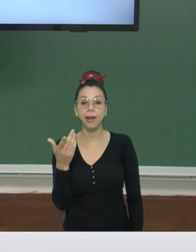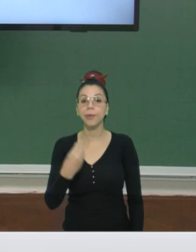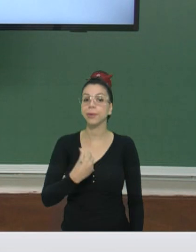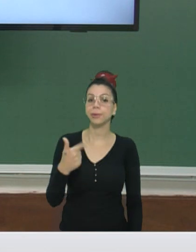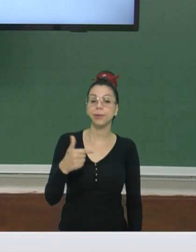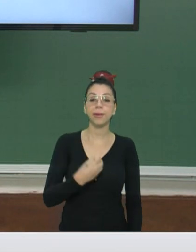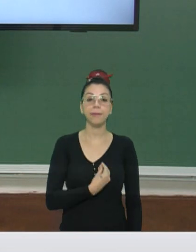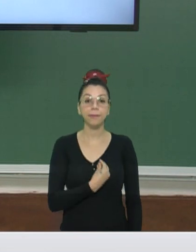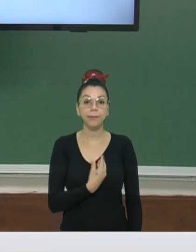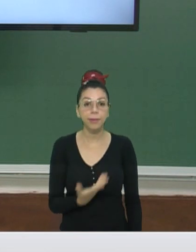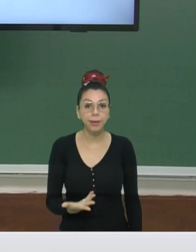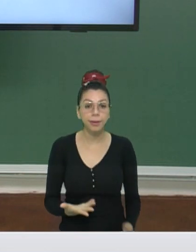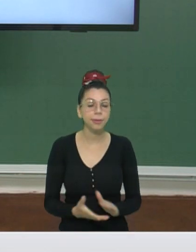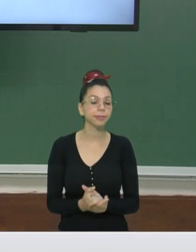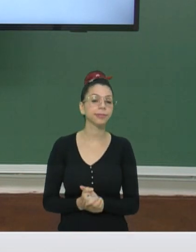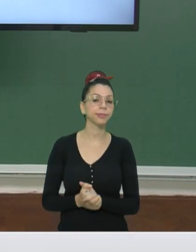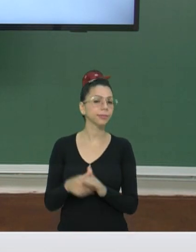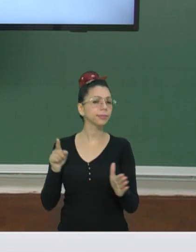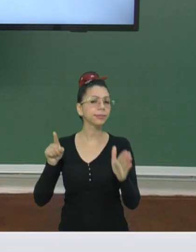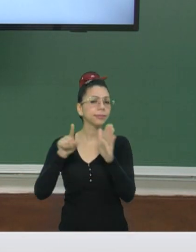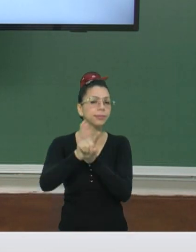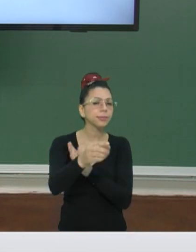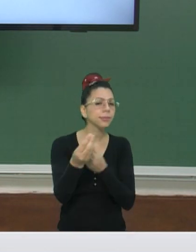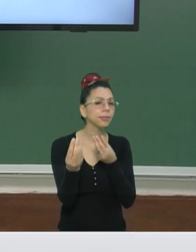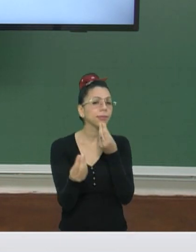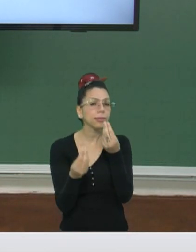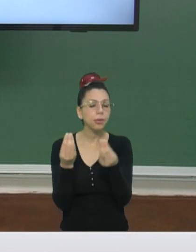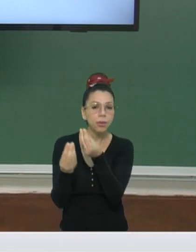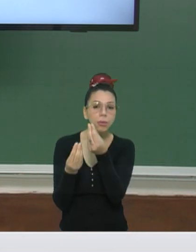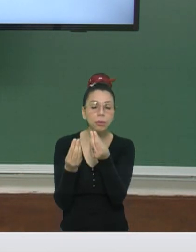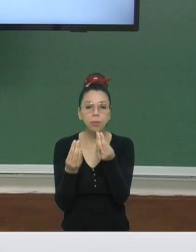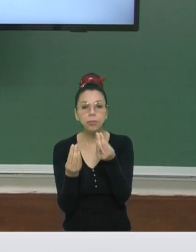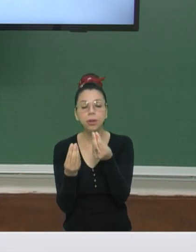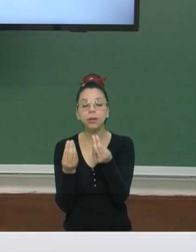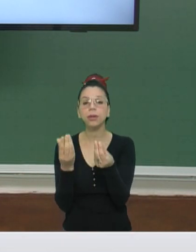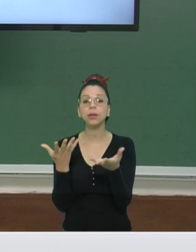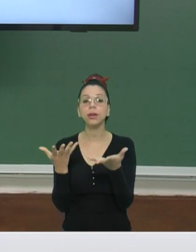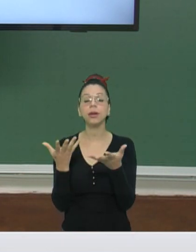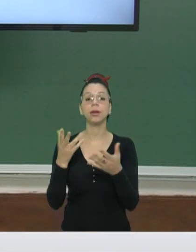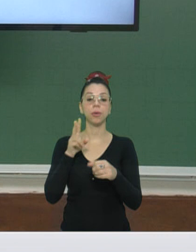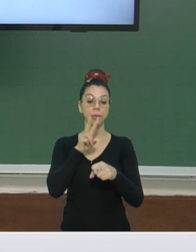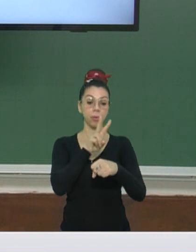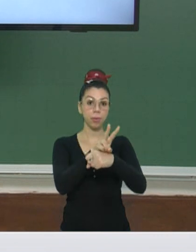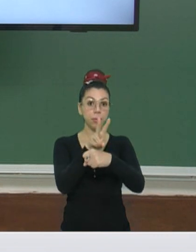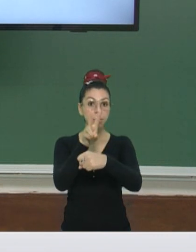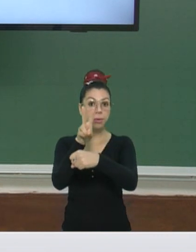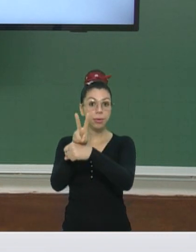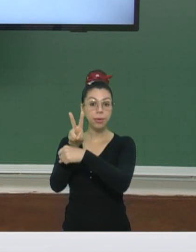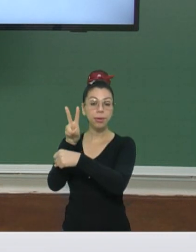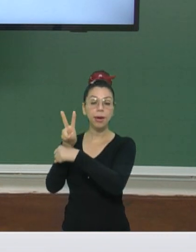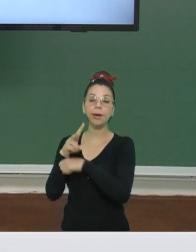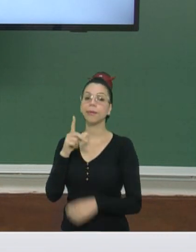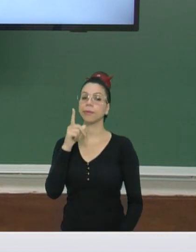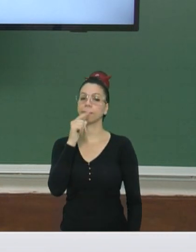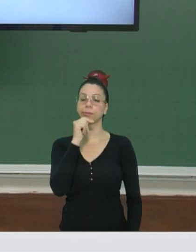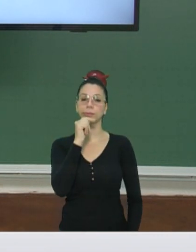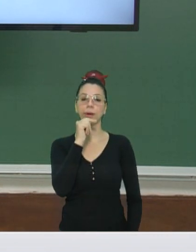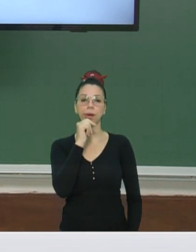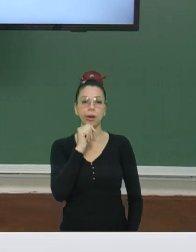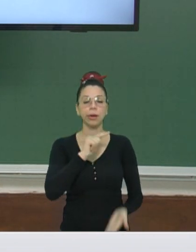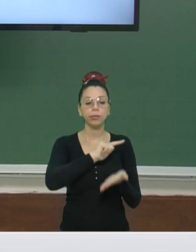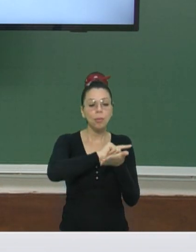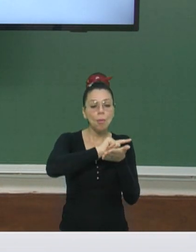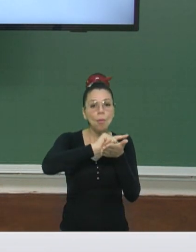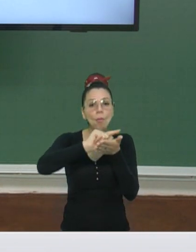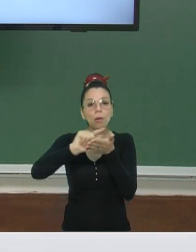é que eu estou fazendo com a água? Como tem sido a minha participação para manter a água limpa